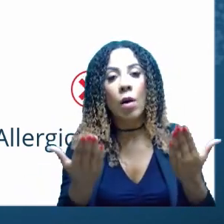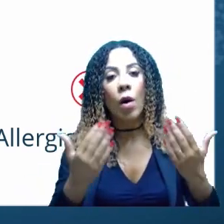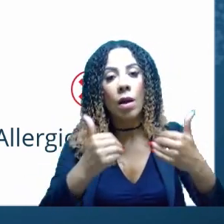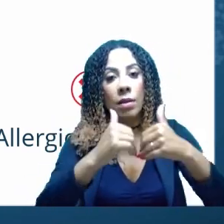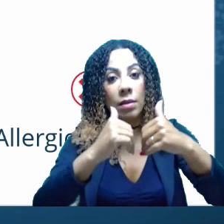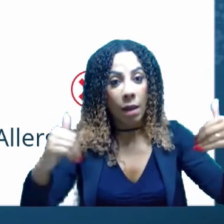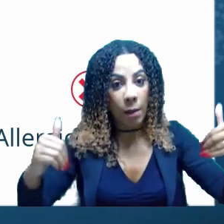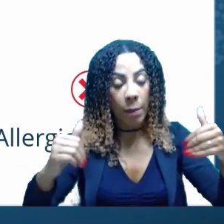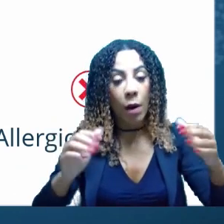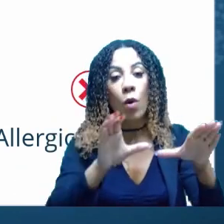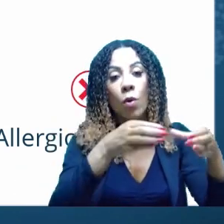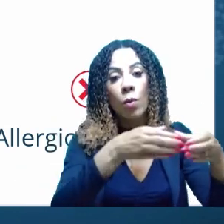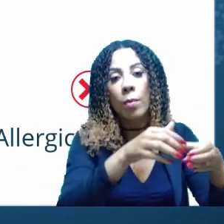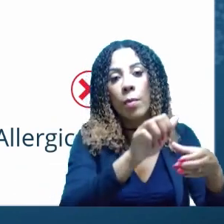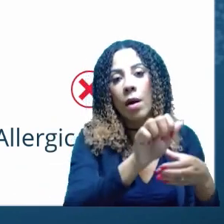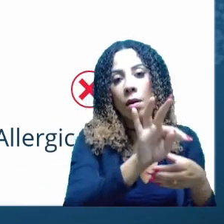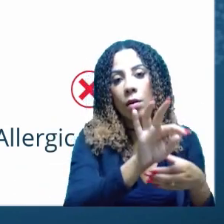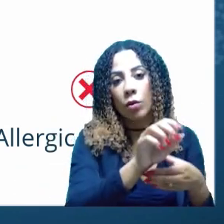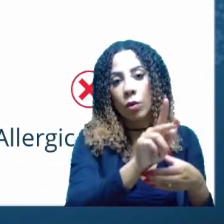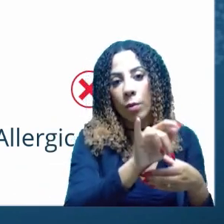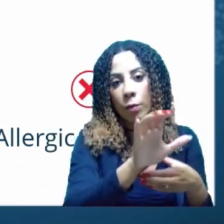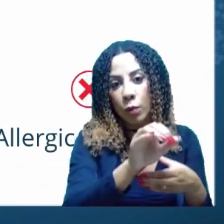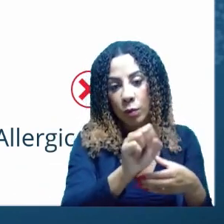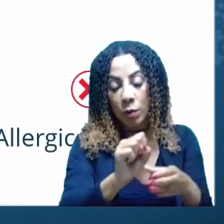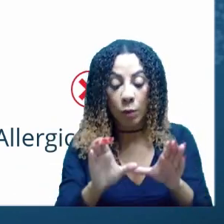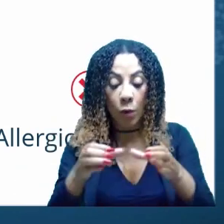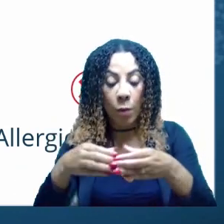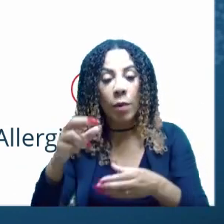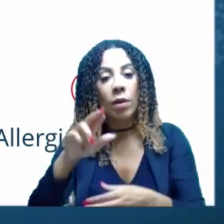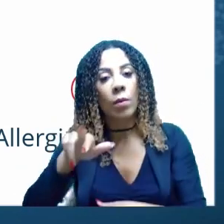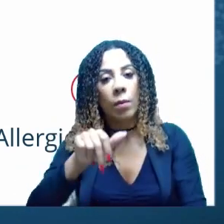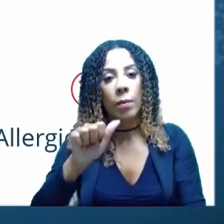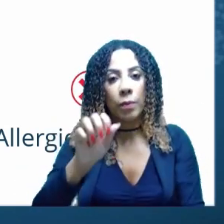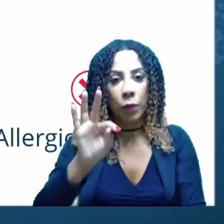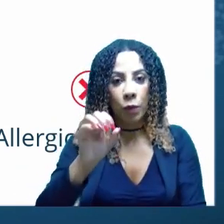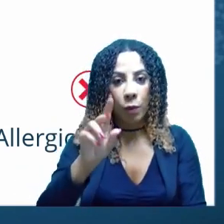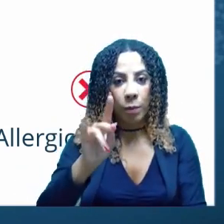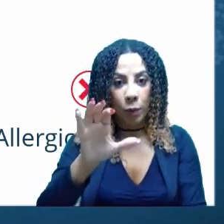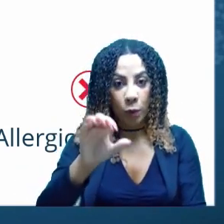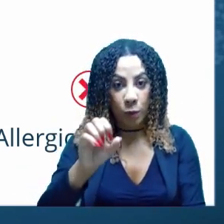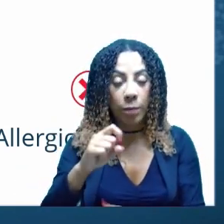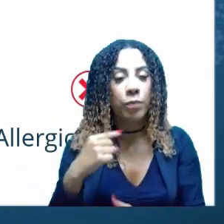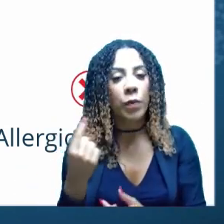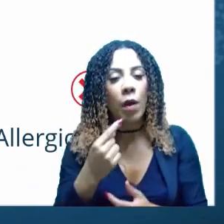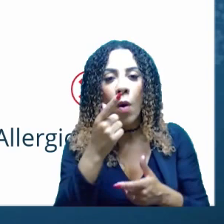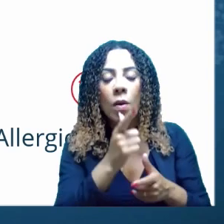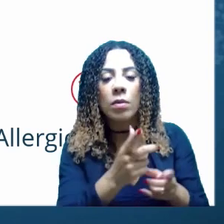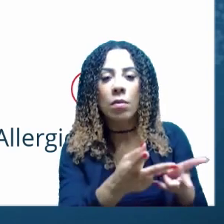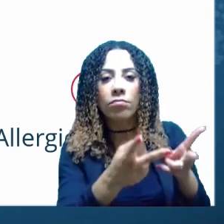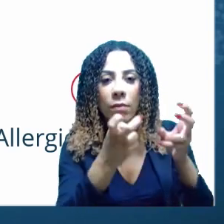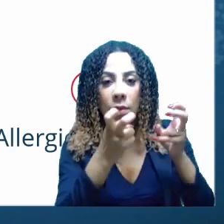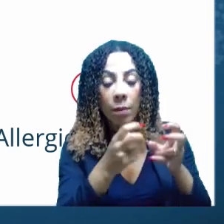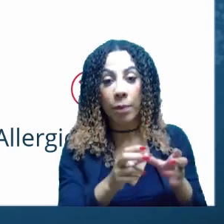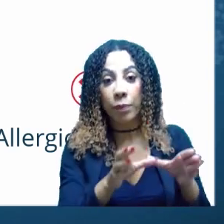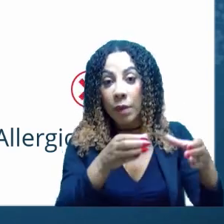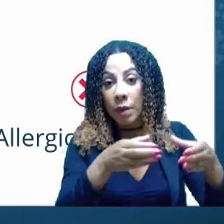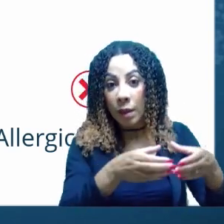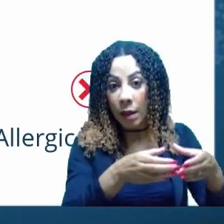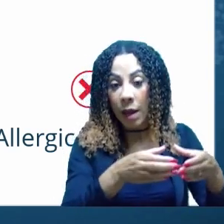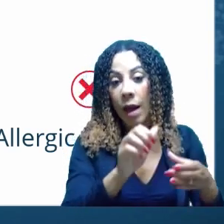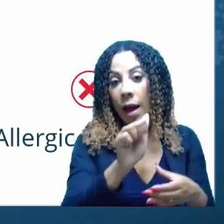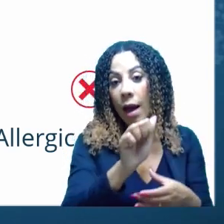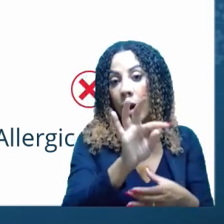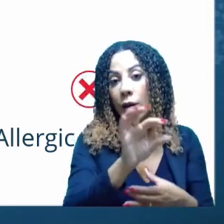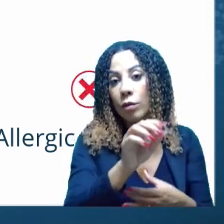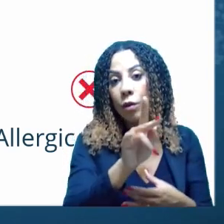atópicos. E podemos observar que, em indivíduos atópicos que tomaram a vacina AstraZeneca, eles